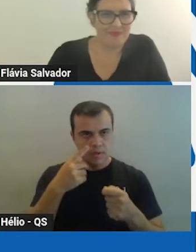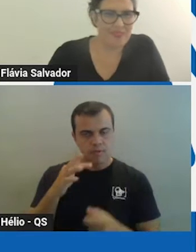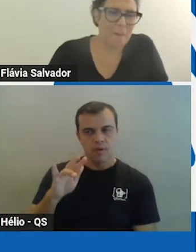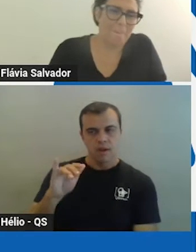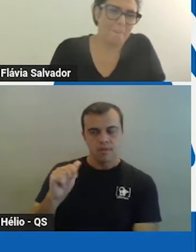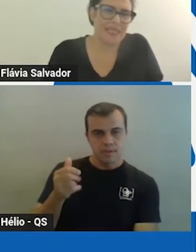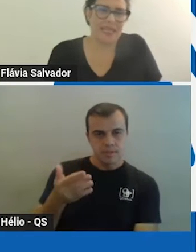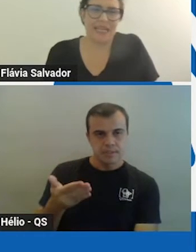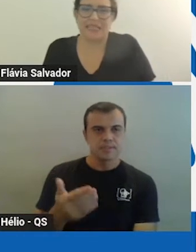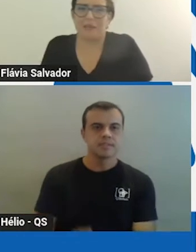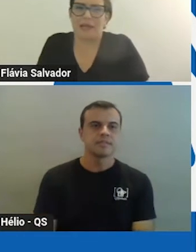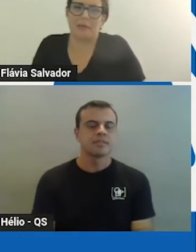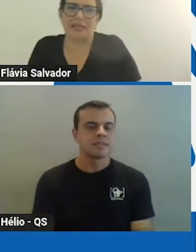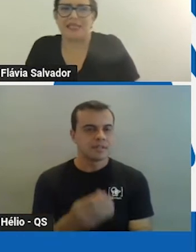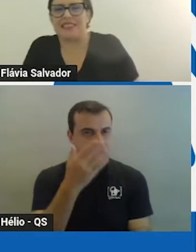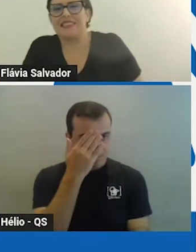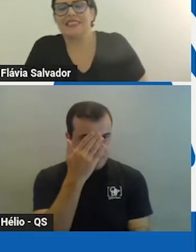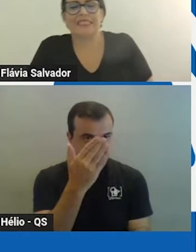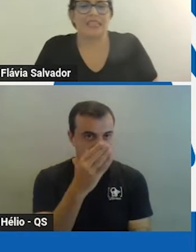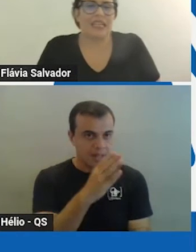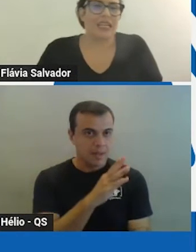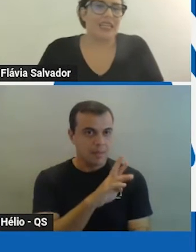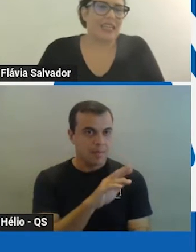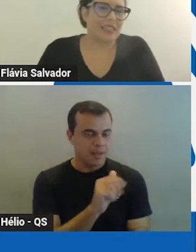Flavinha. Obrigada, Bárbara.